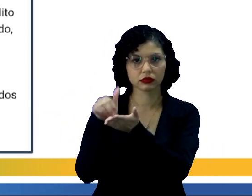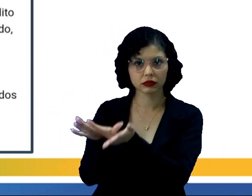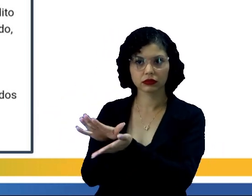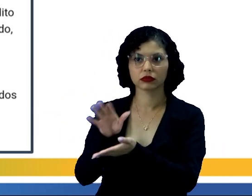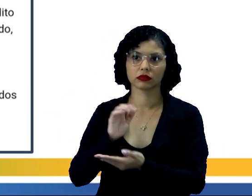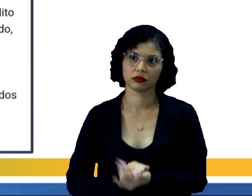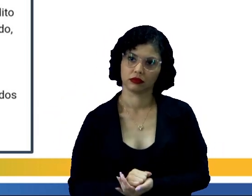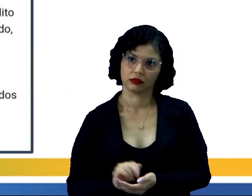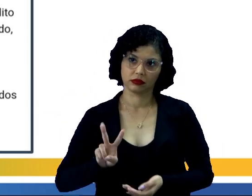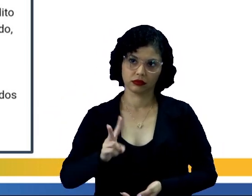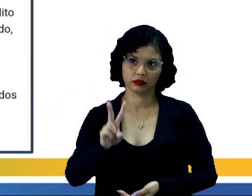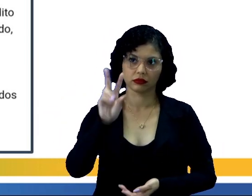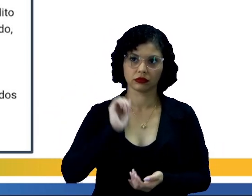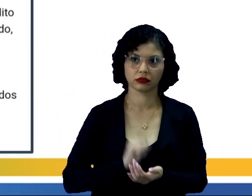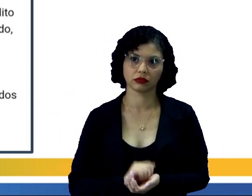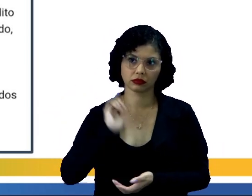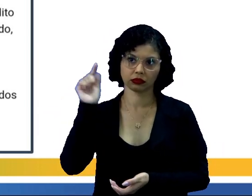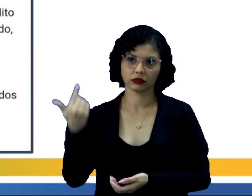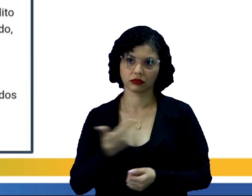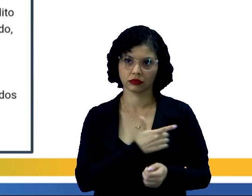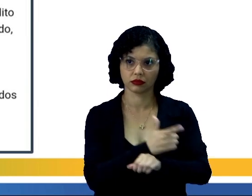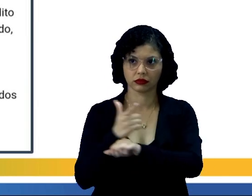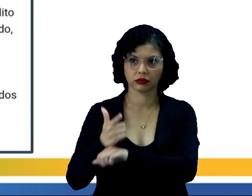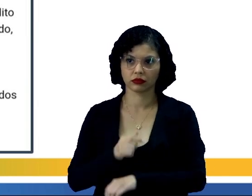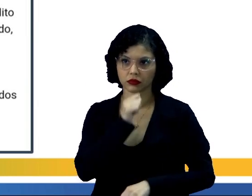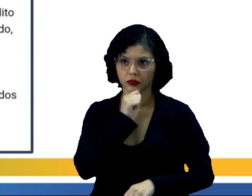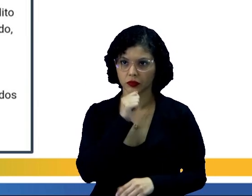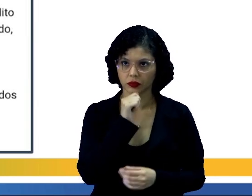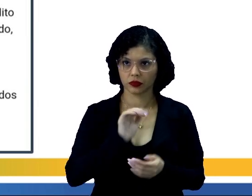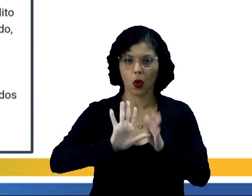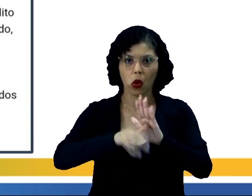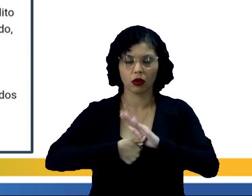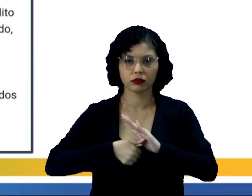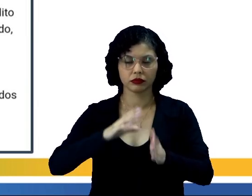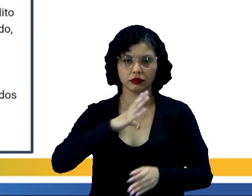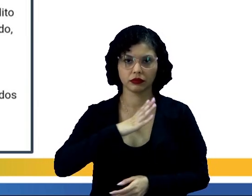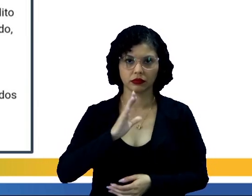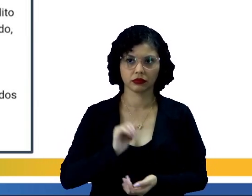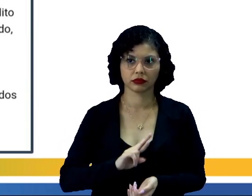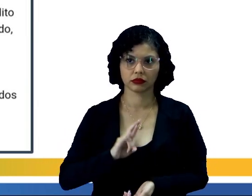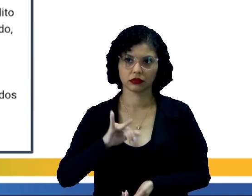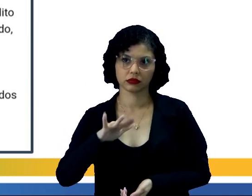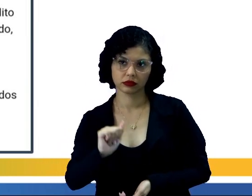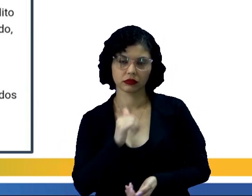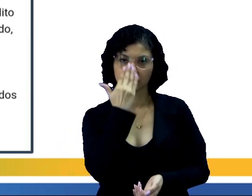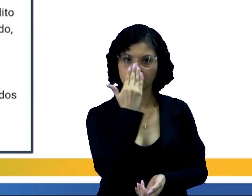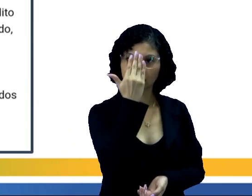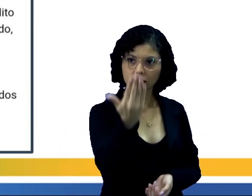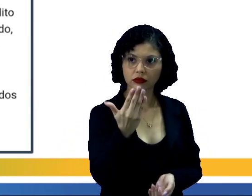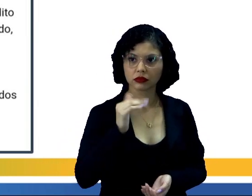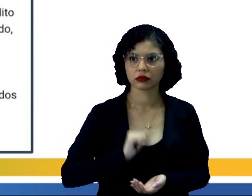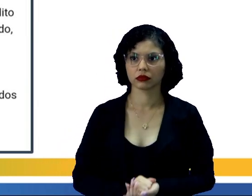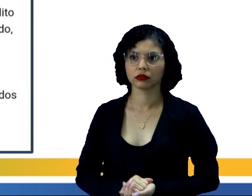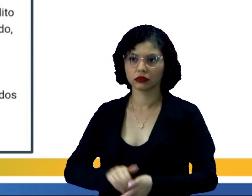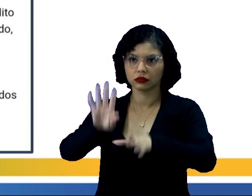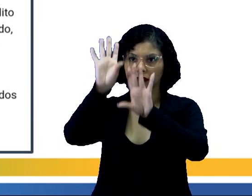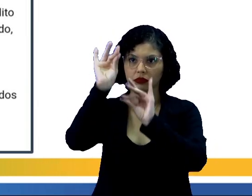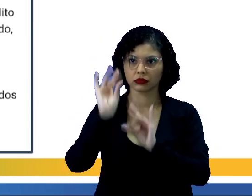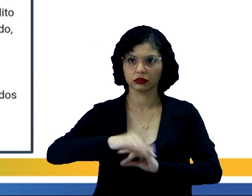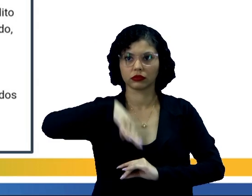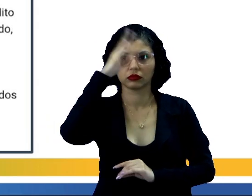expulsam venezuelanos após assalto em cidade de Roraima. Destaca aí, o que está à frente, gente, é